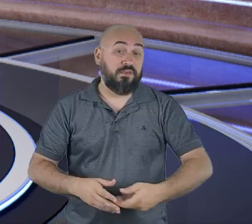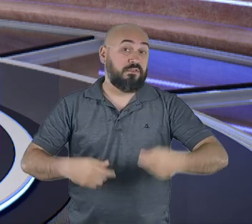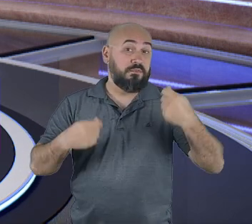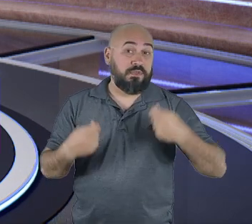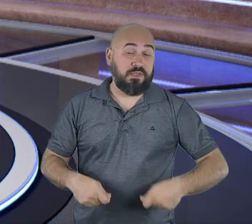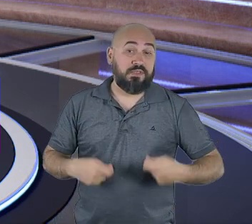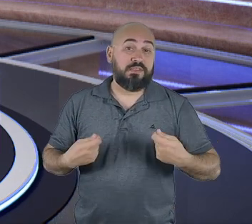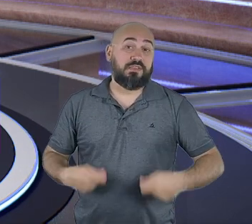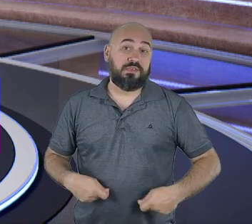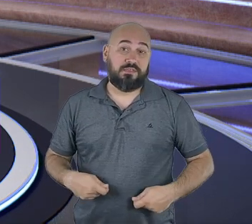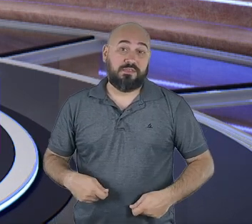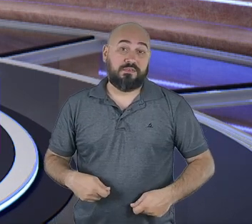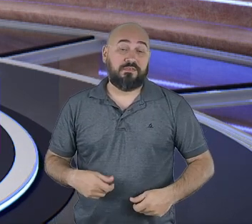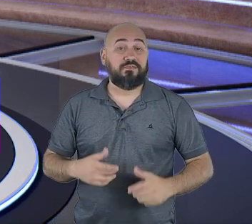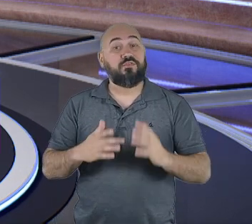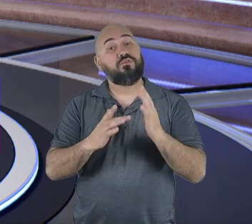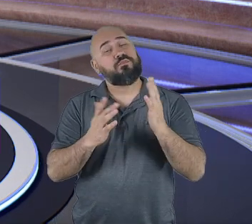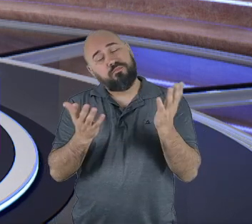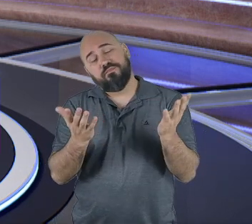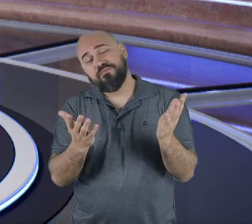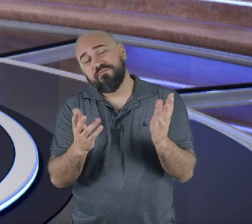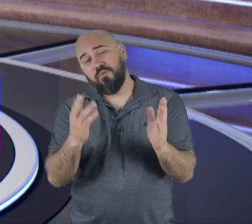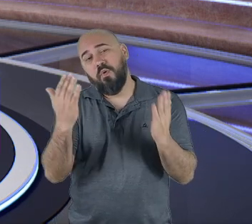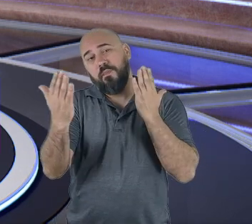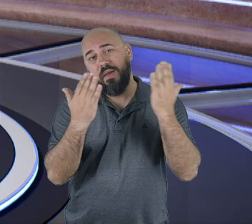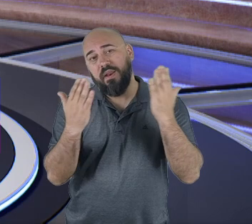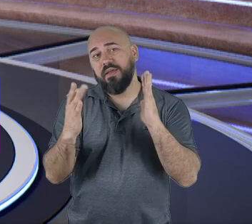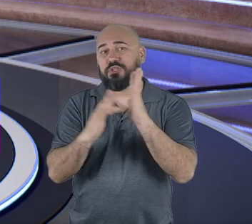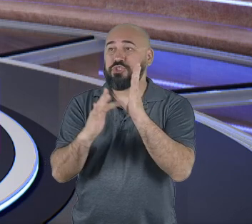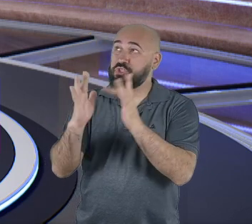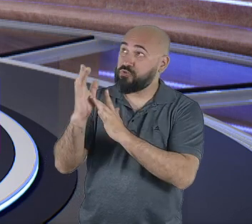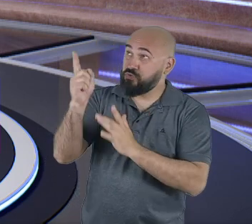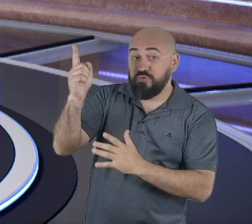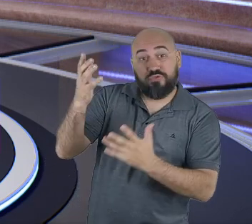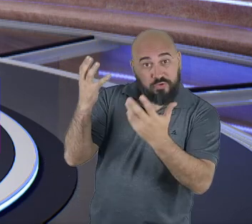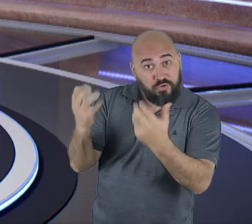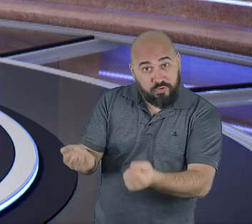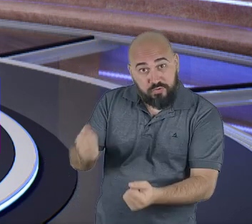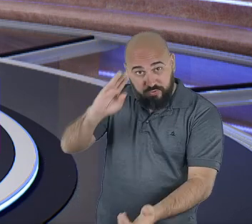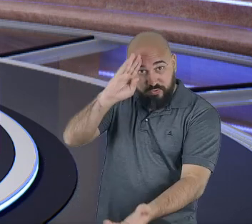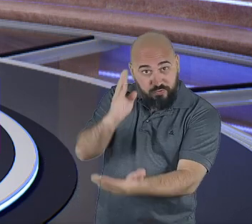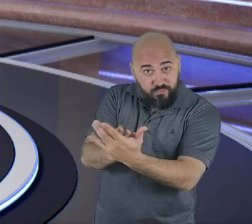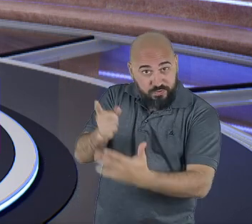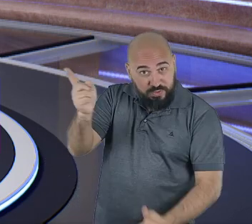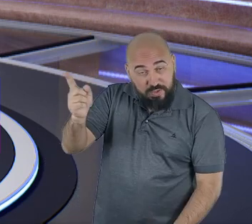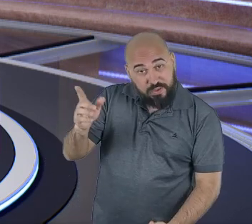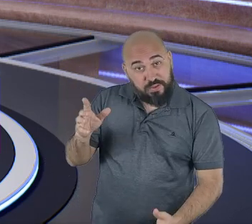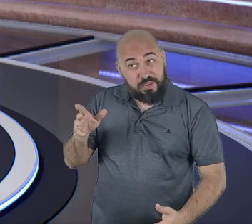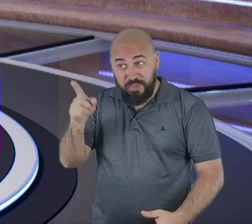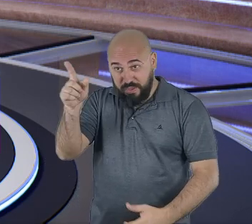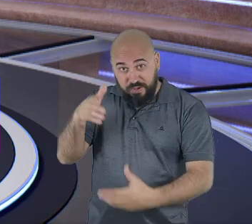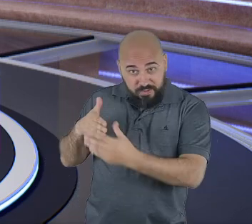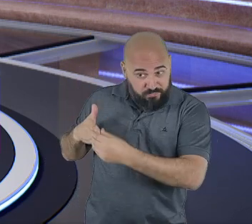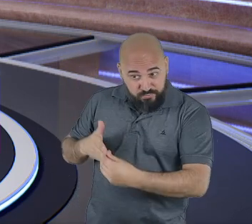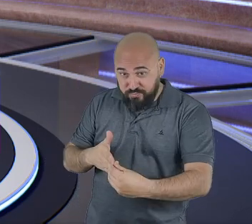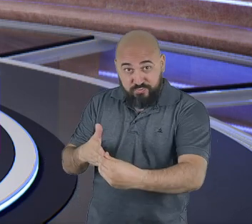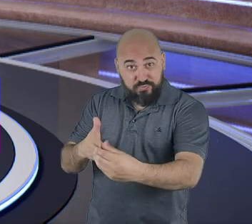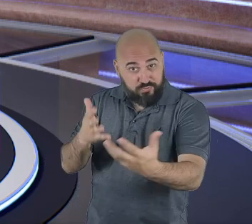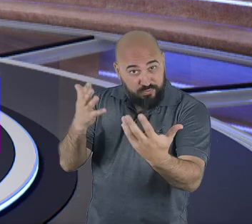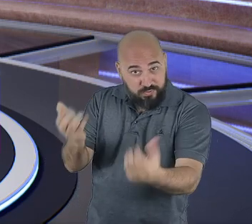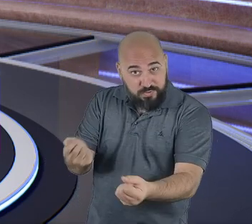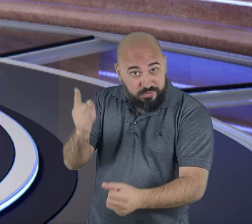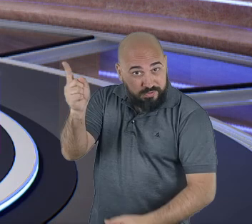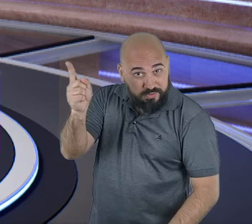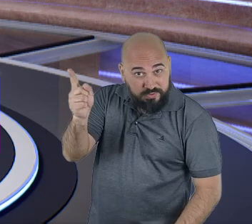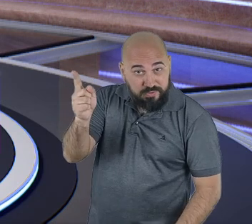desta confiança, para colocar a esperança na morte de Jesus por nós na cruz do Calvário. E tudo o